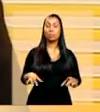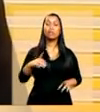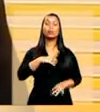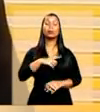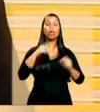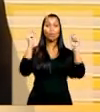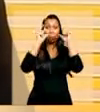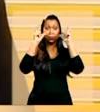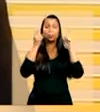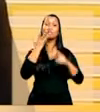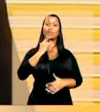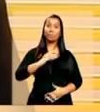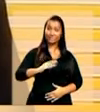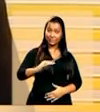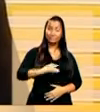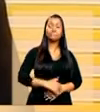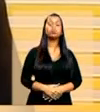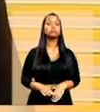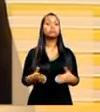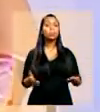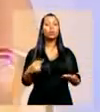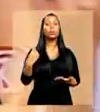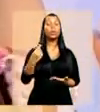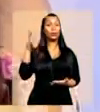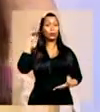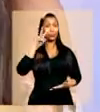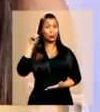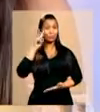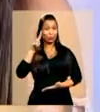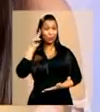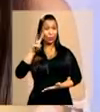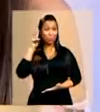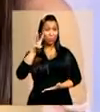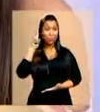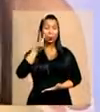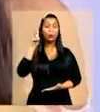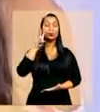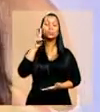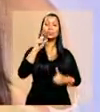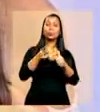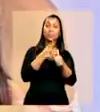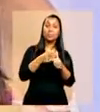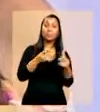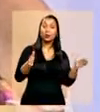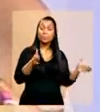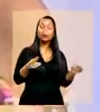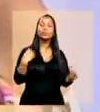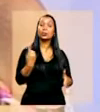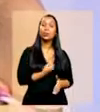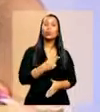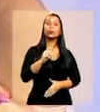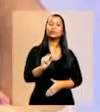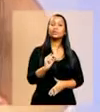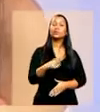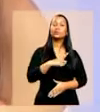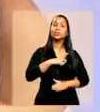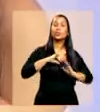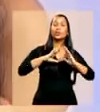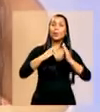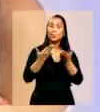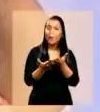de que se tem uma atenção para a criança, né? Isso. É que no histórico da primeira infância, a gente tem a creche